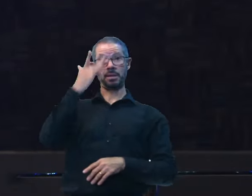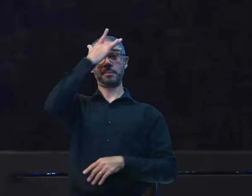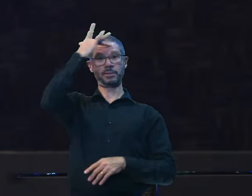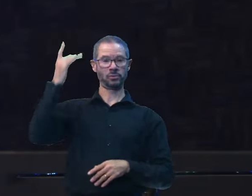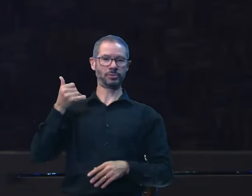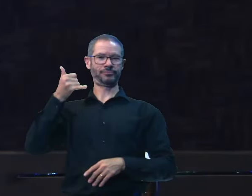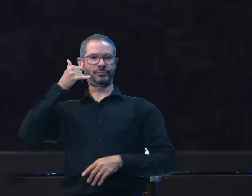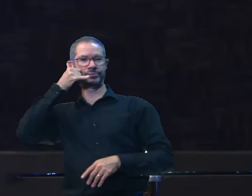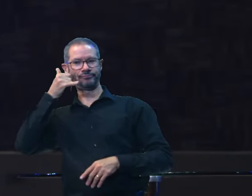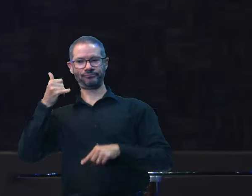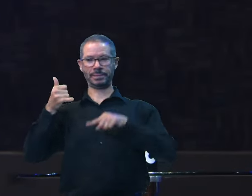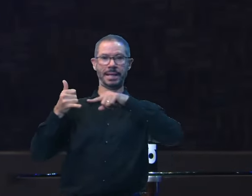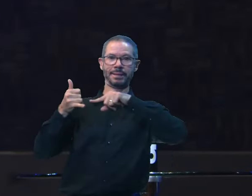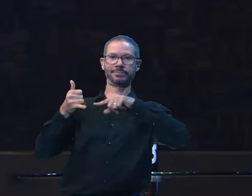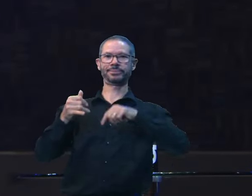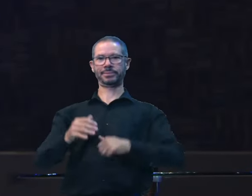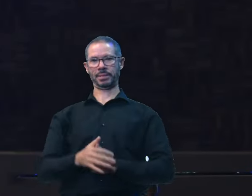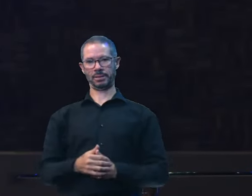celular.